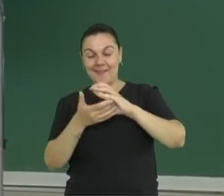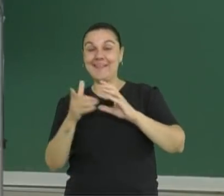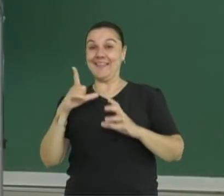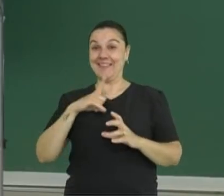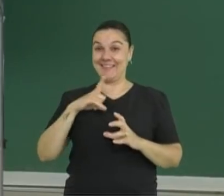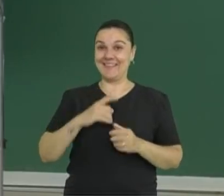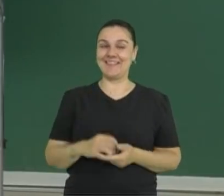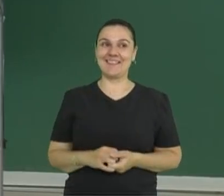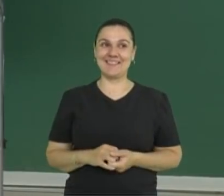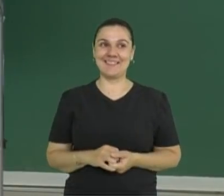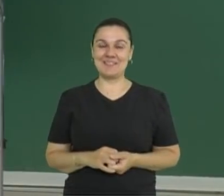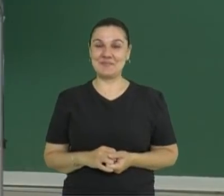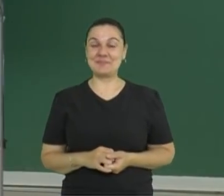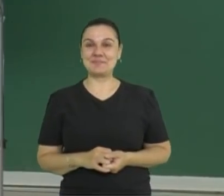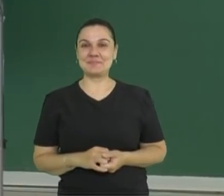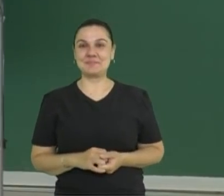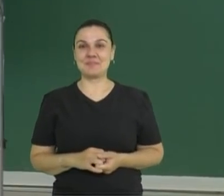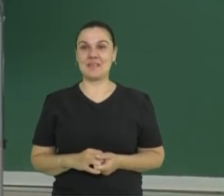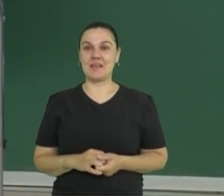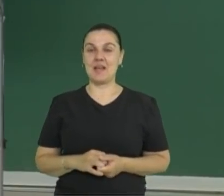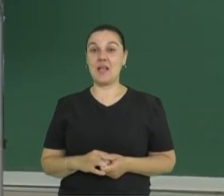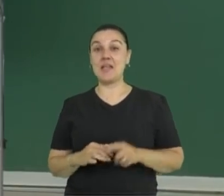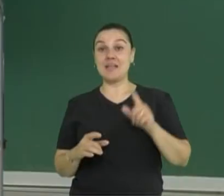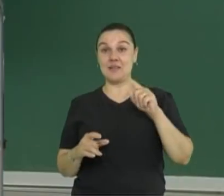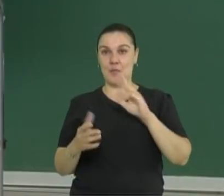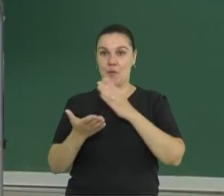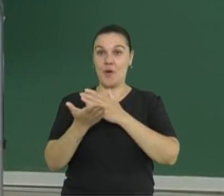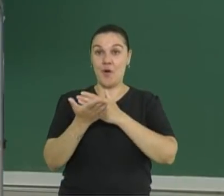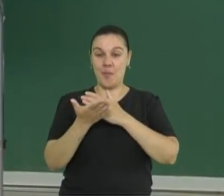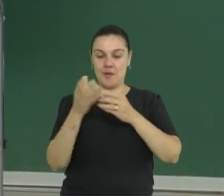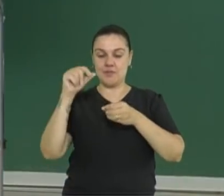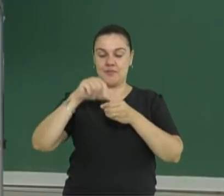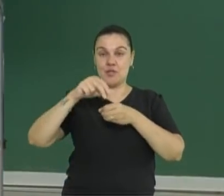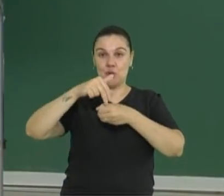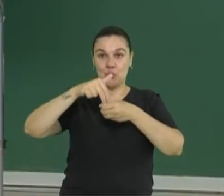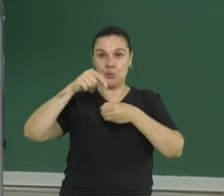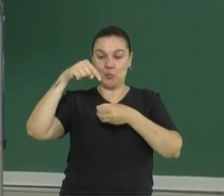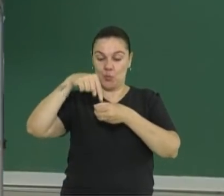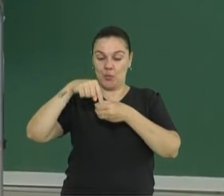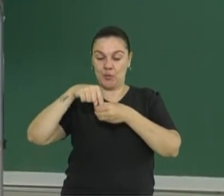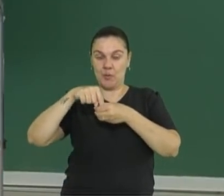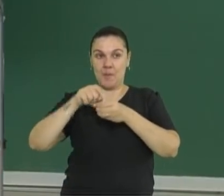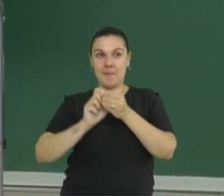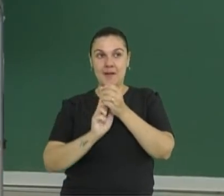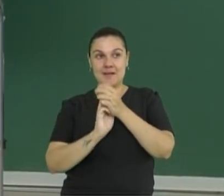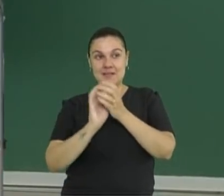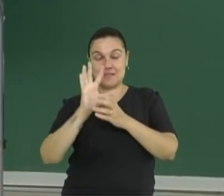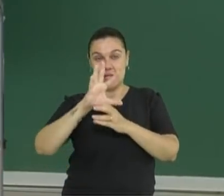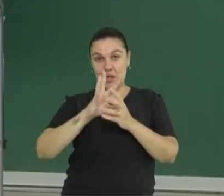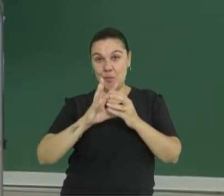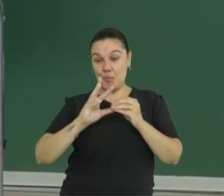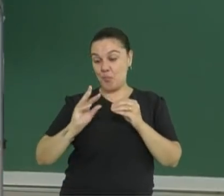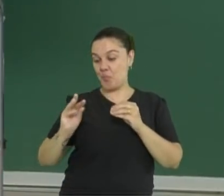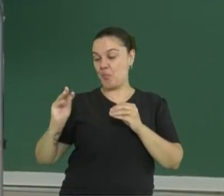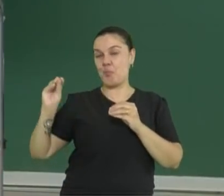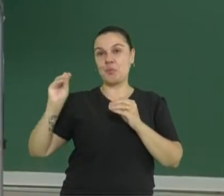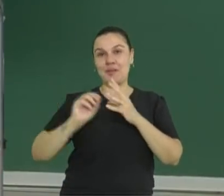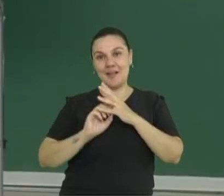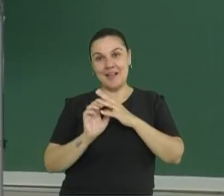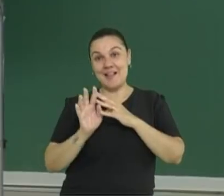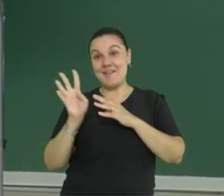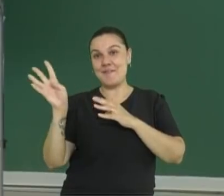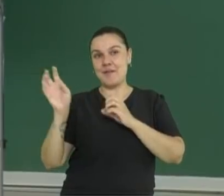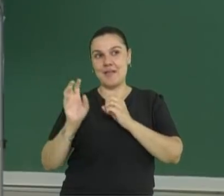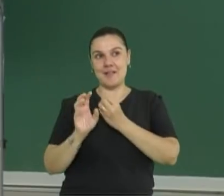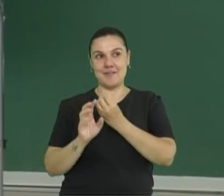membrana nuclear, apresenta. Então ele é originado, ele é produzido no interior do núcleo, mas ele migra, ele se desloca,